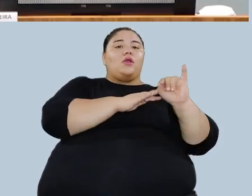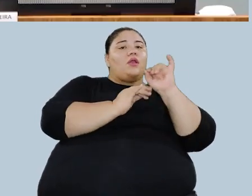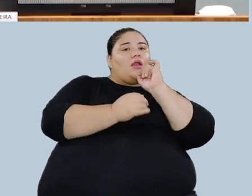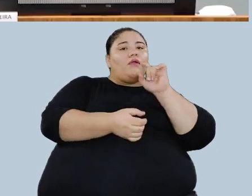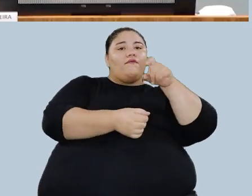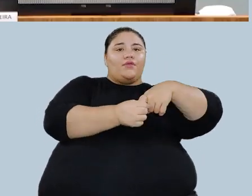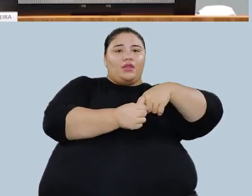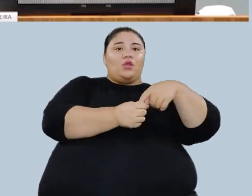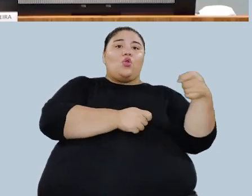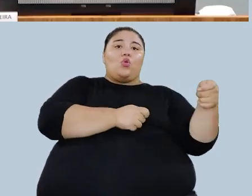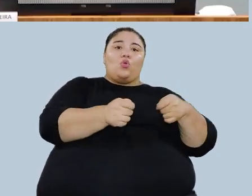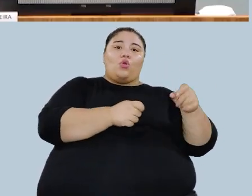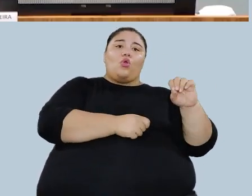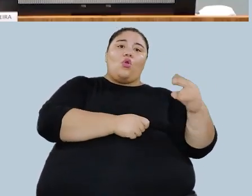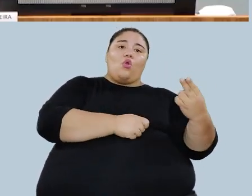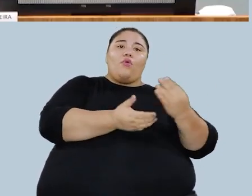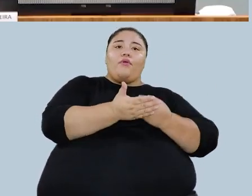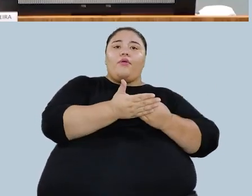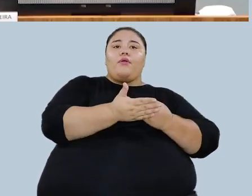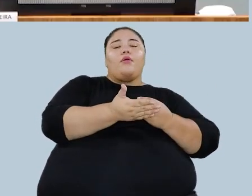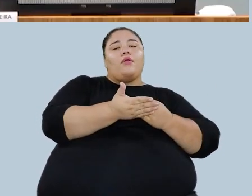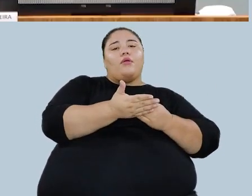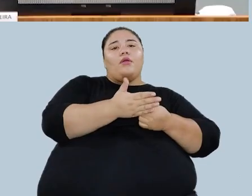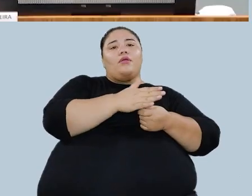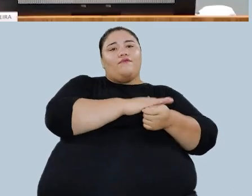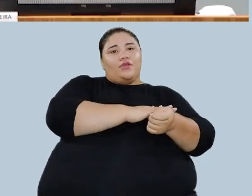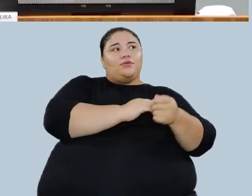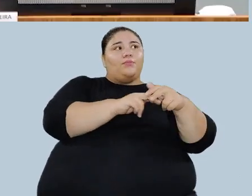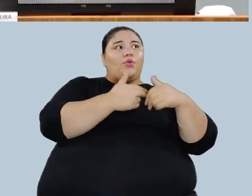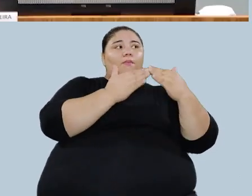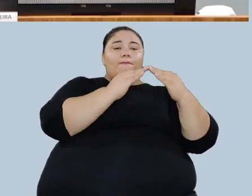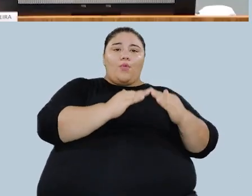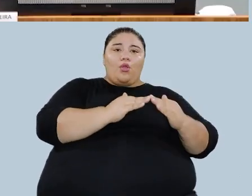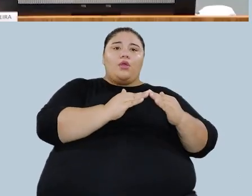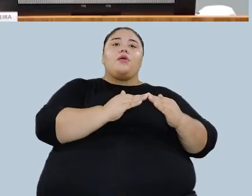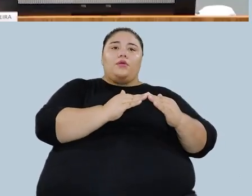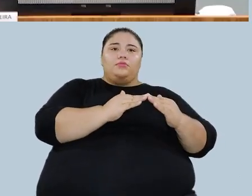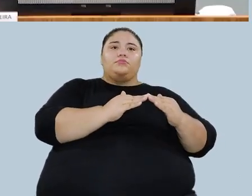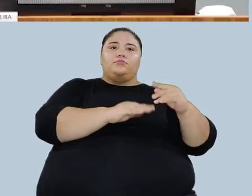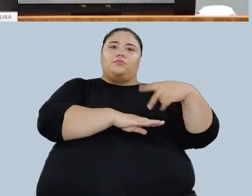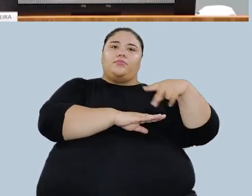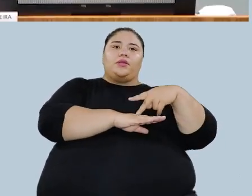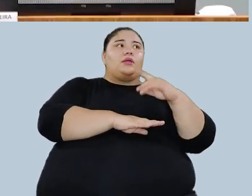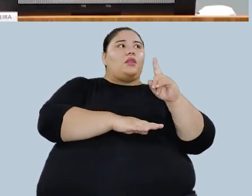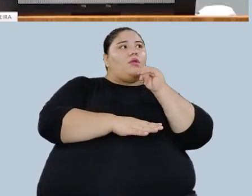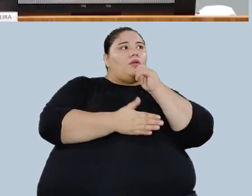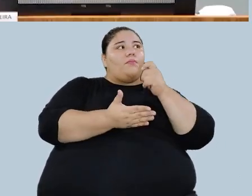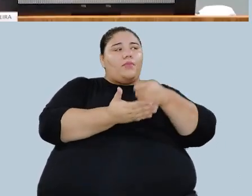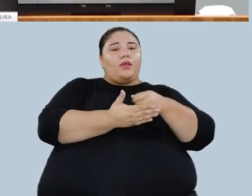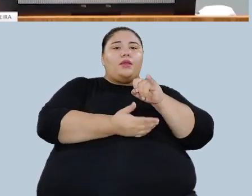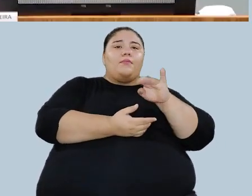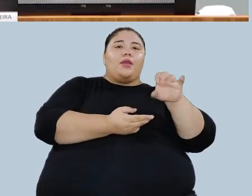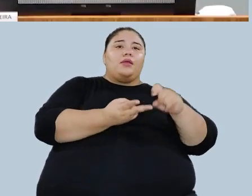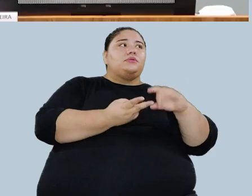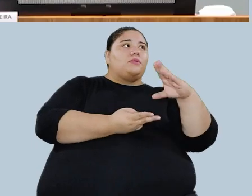que sejam filiais, controladas ou investidas preponderantemente por residentes ou domiciliados no país, que não sejam contribuintes